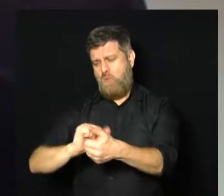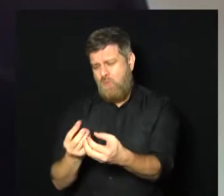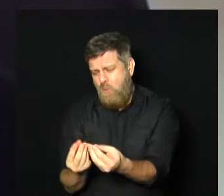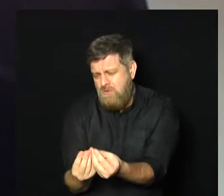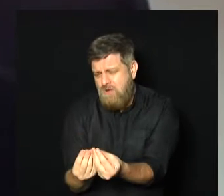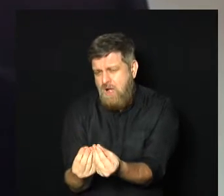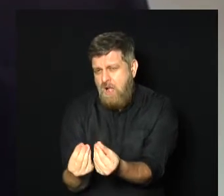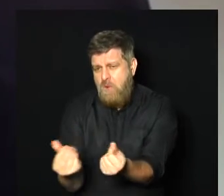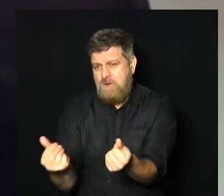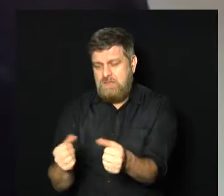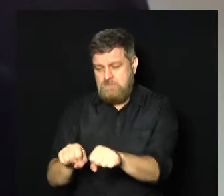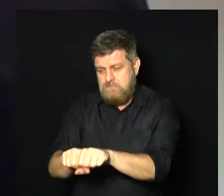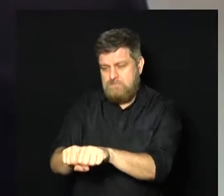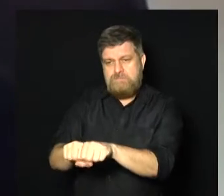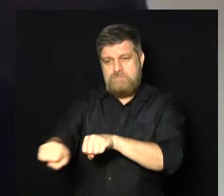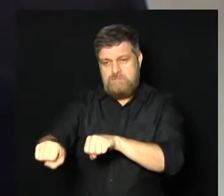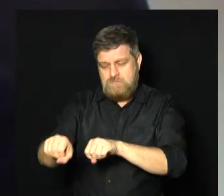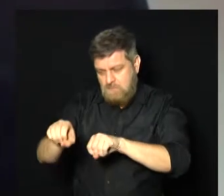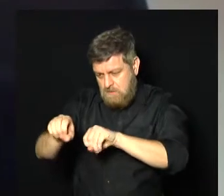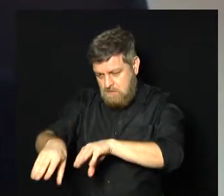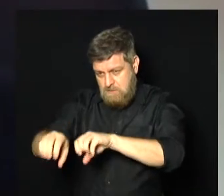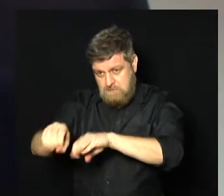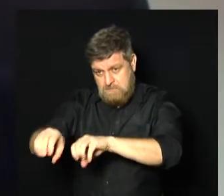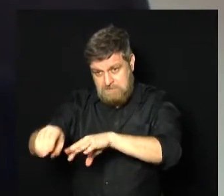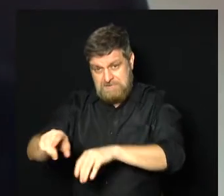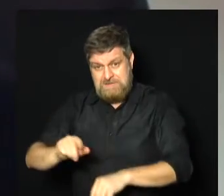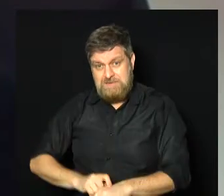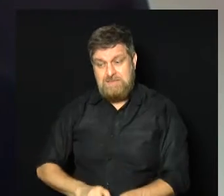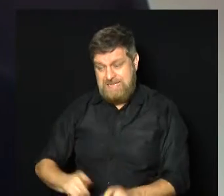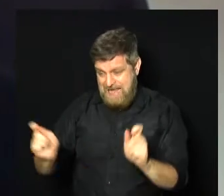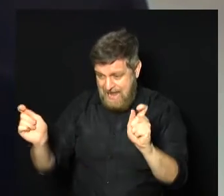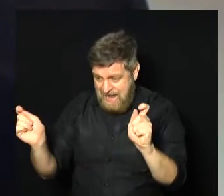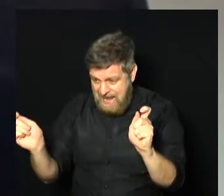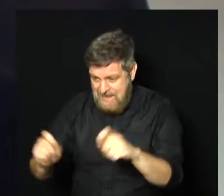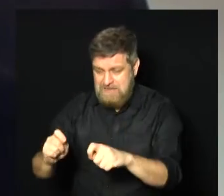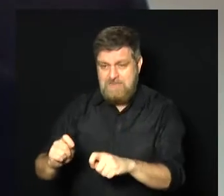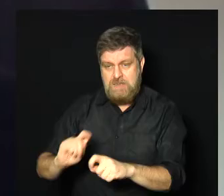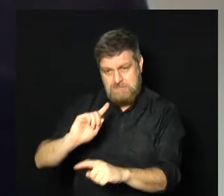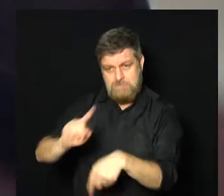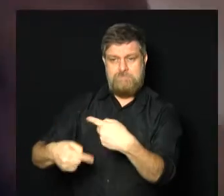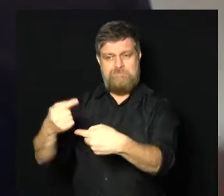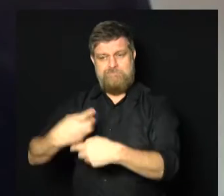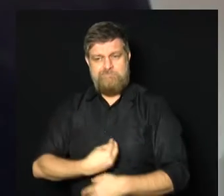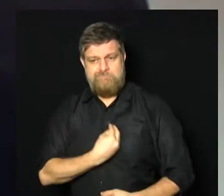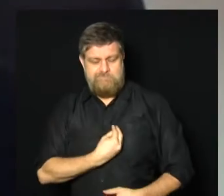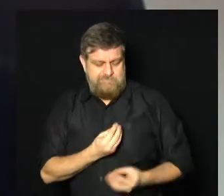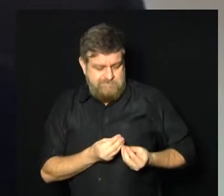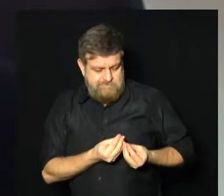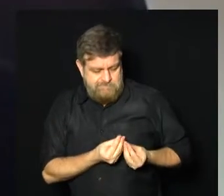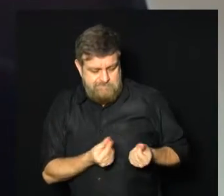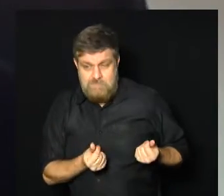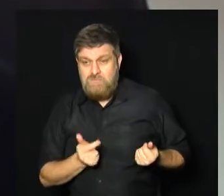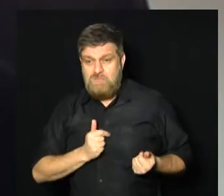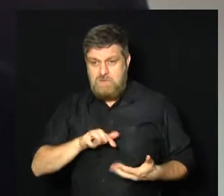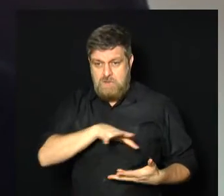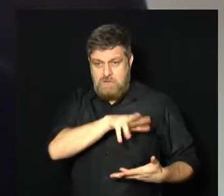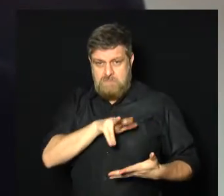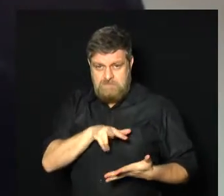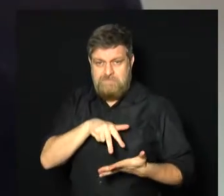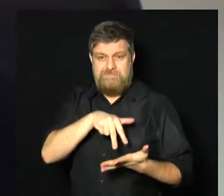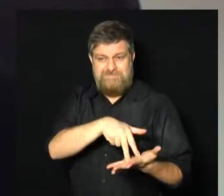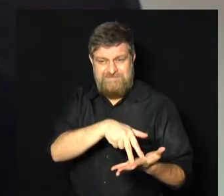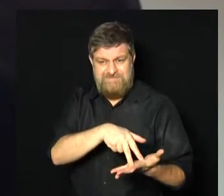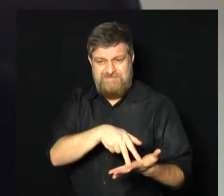portanto, uma formação que as possibilite, né, enfim, estar nesse mundo que é um